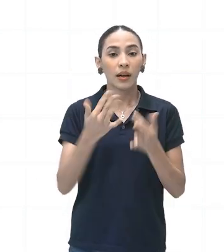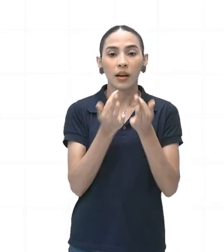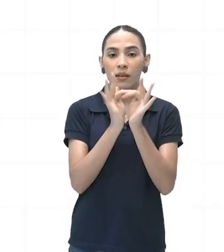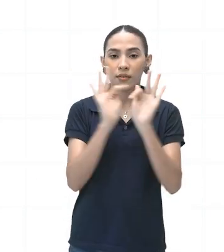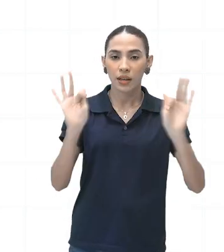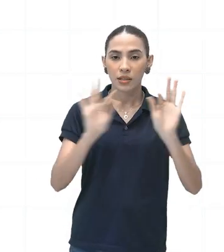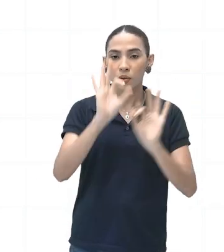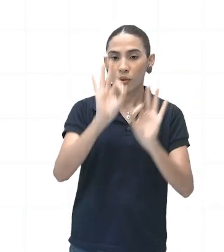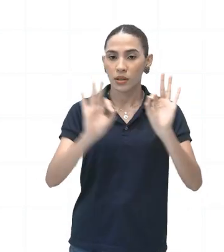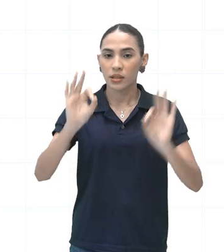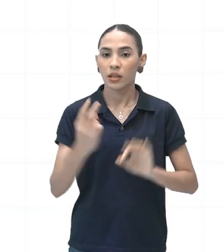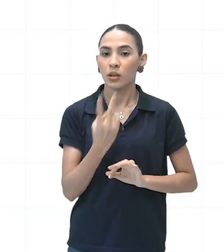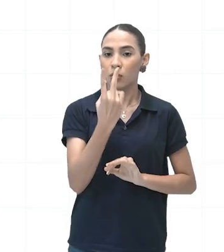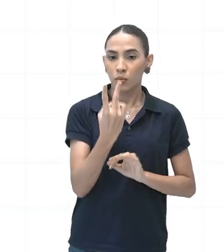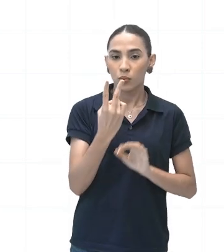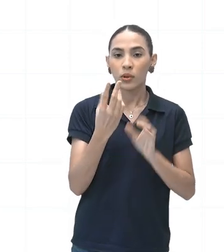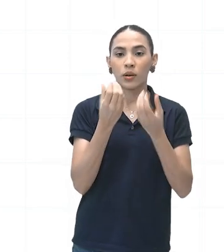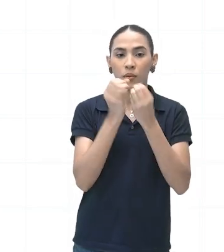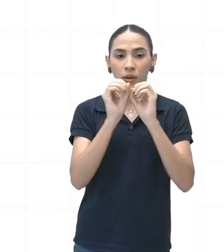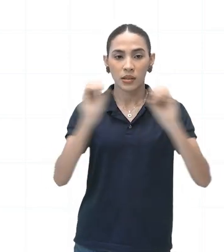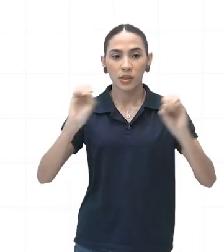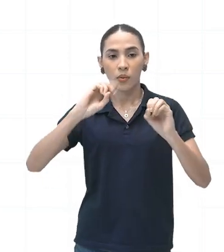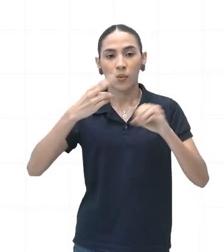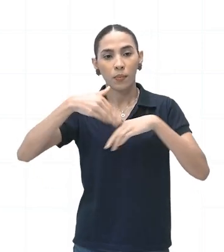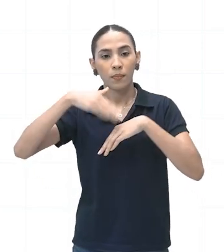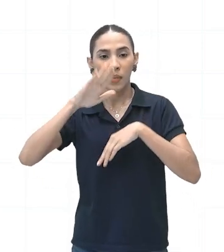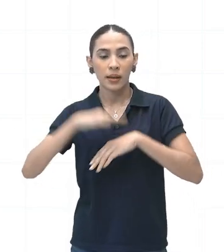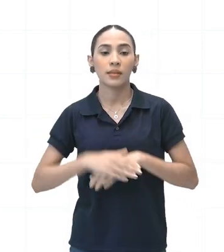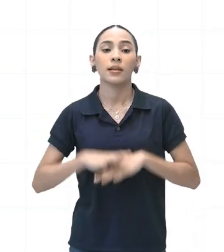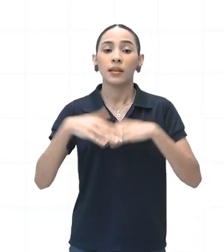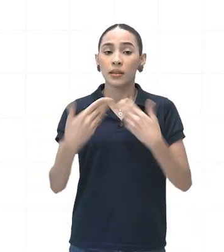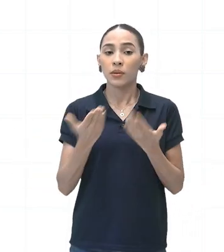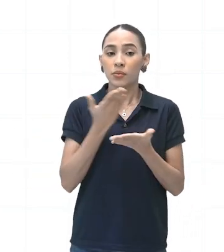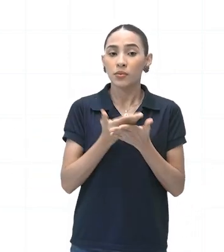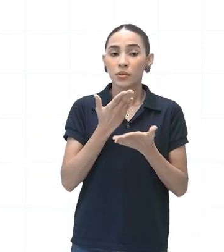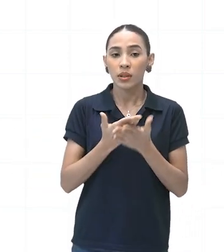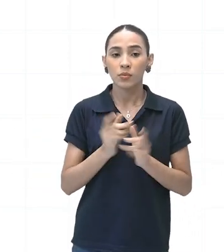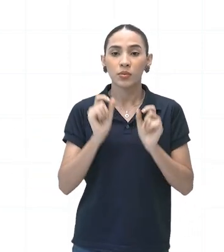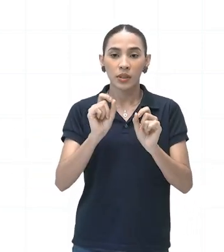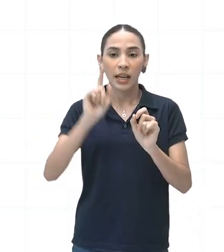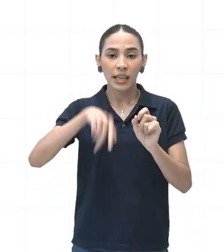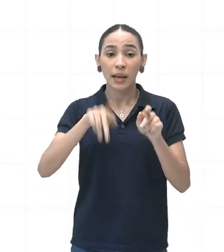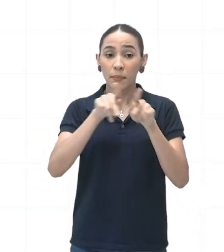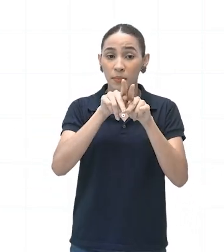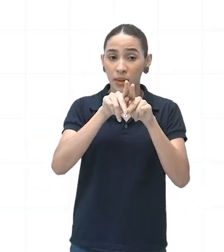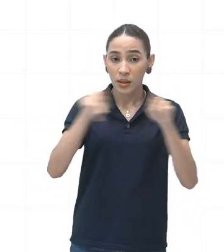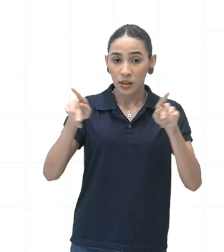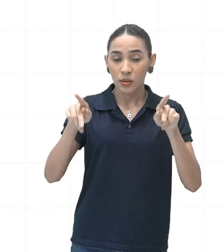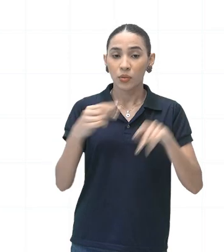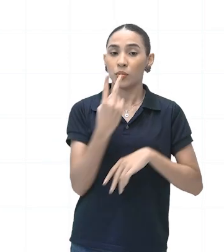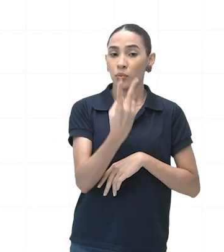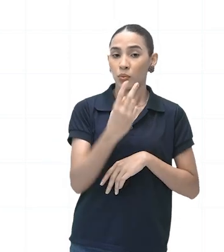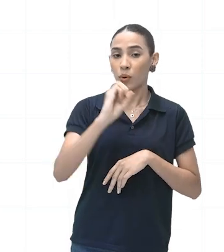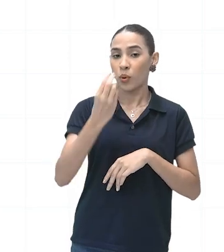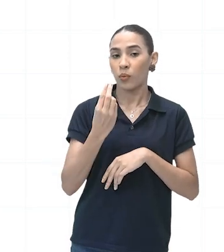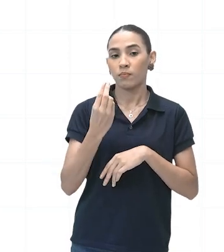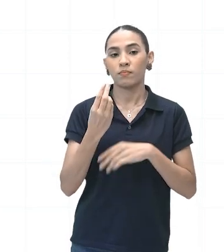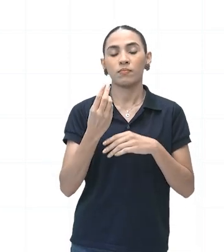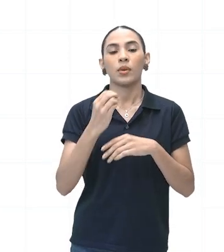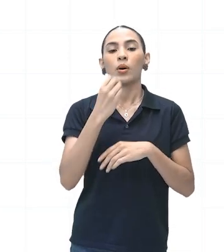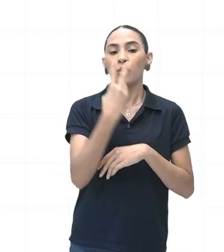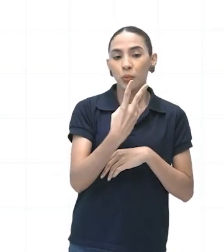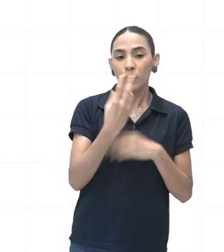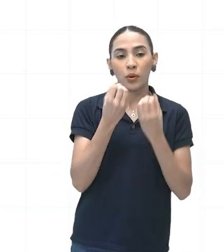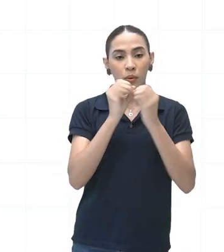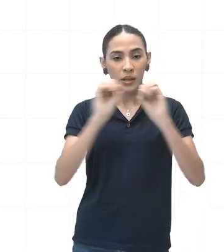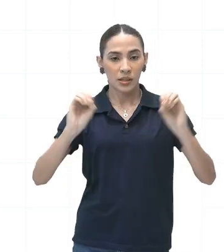frase organizada em duas orações ou mais. Então, a gente falou um pouquinho sobre o que são esses períodos, né? Duas orações